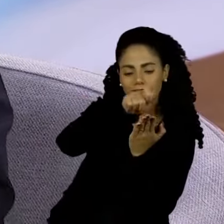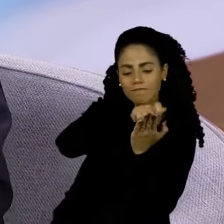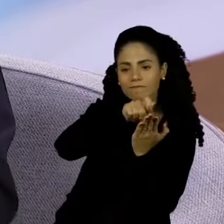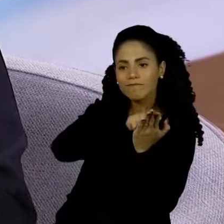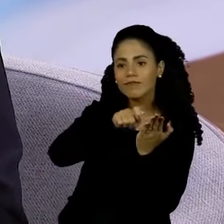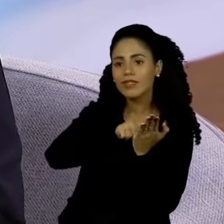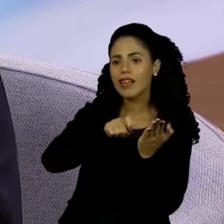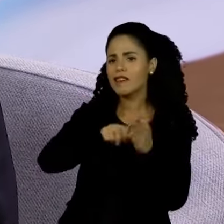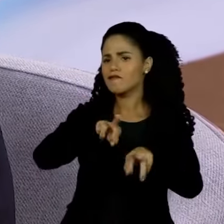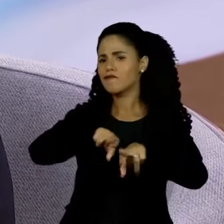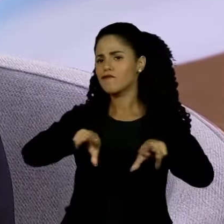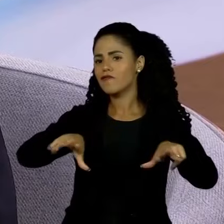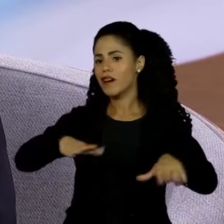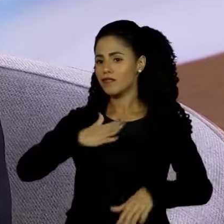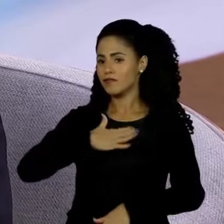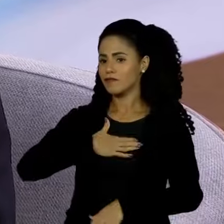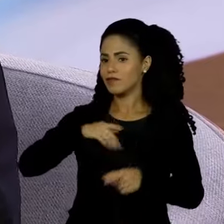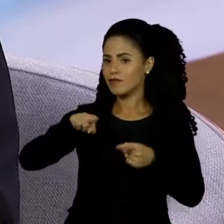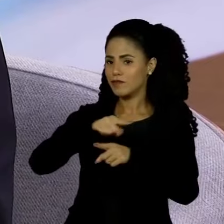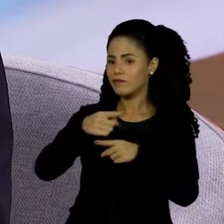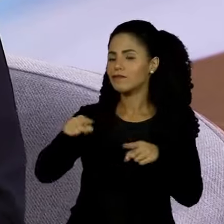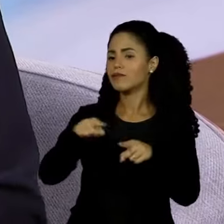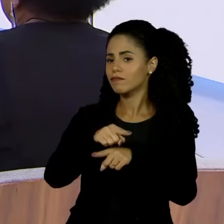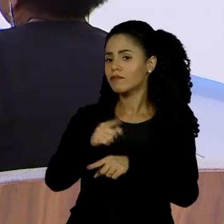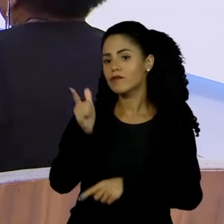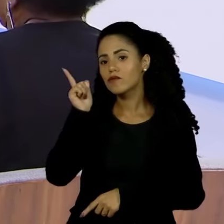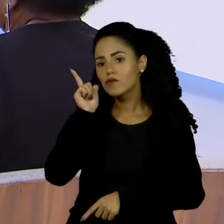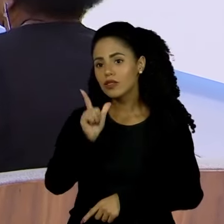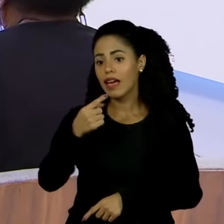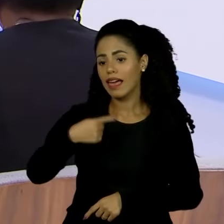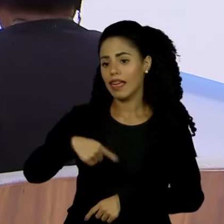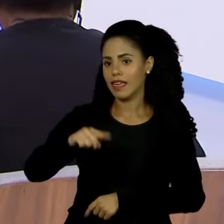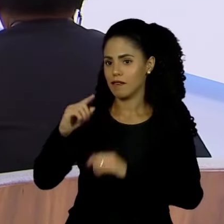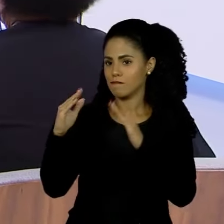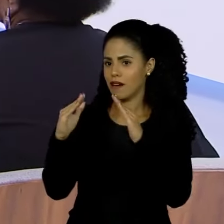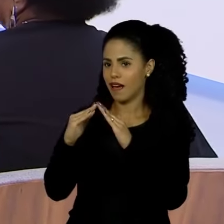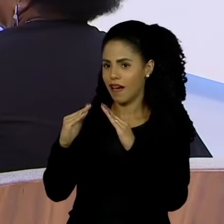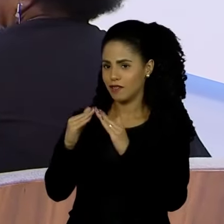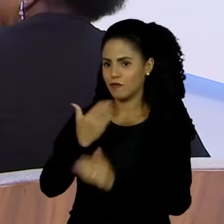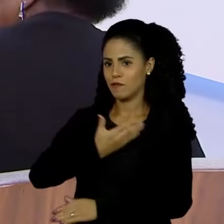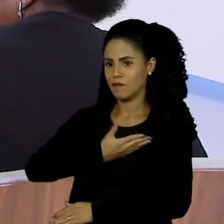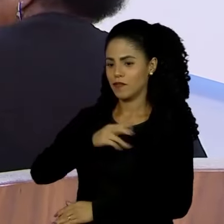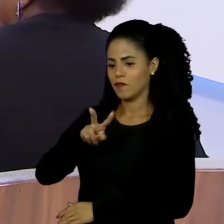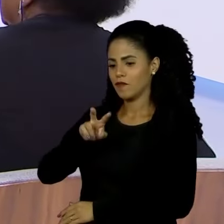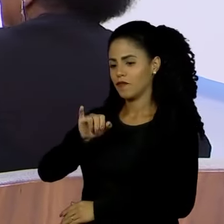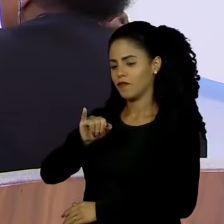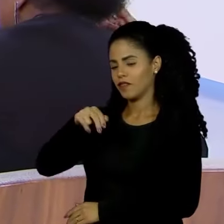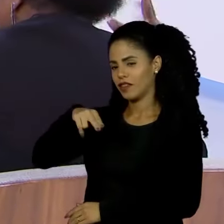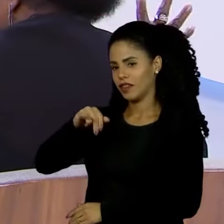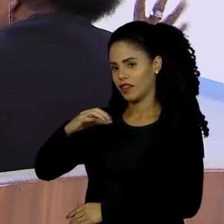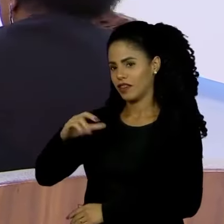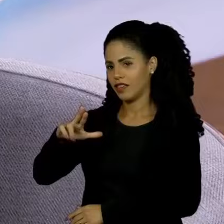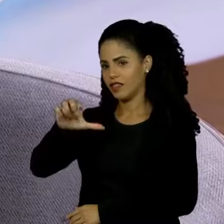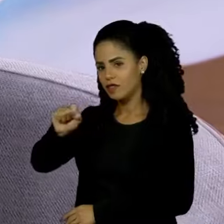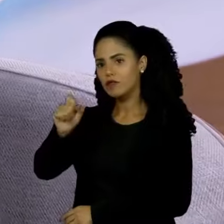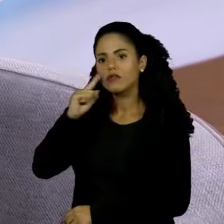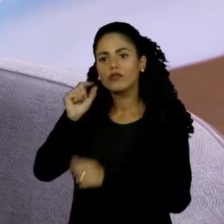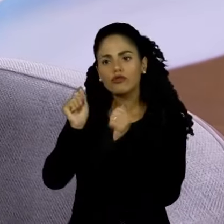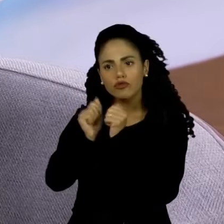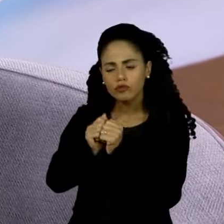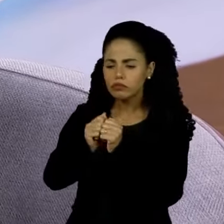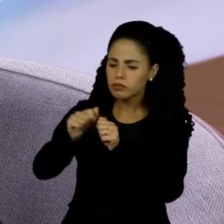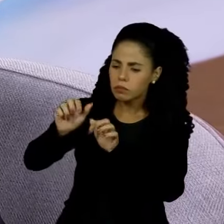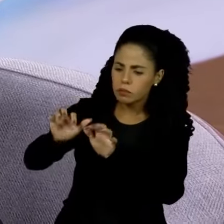as minhas canções com Vinícius. Eu ia para a casa dele e sentava lá, ficava... E ele